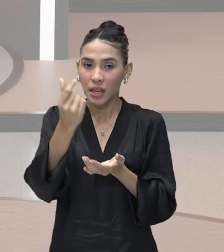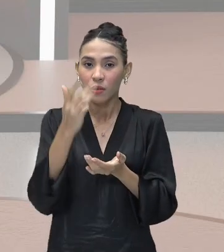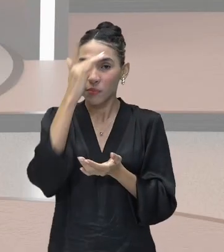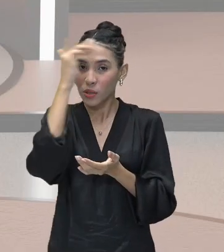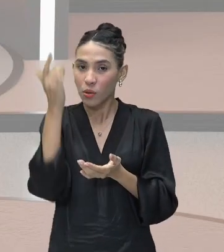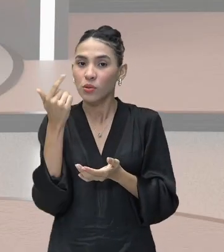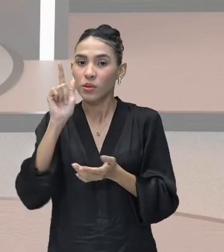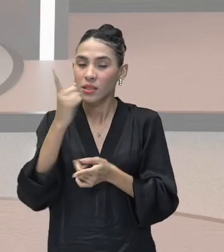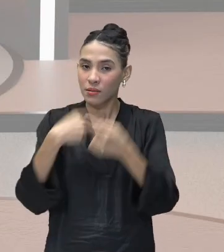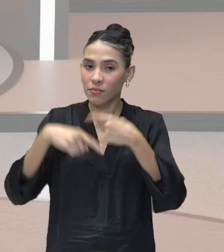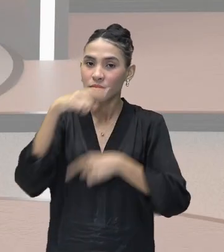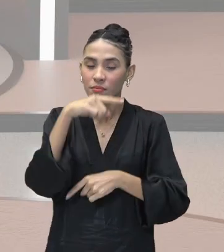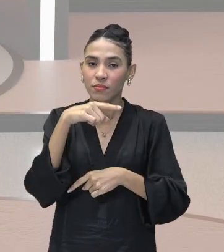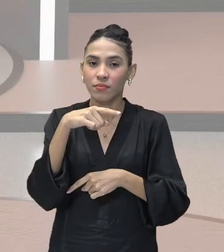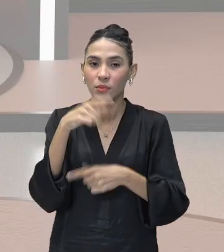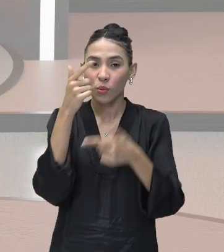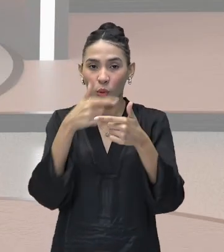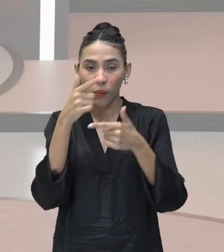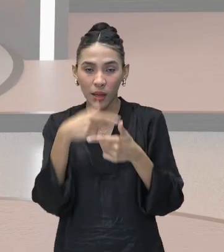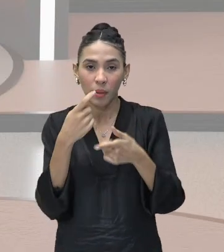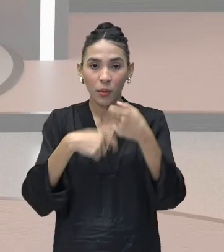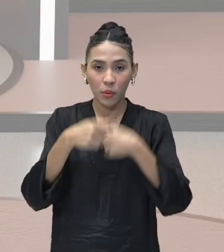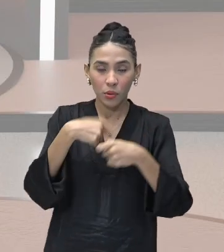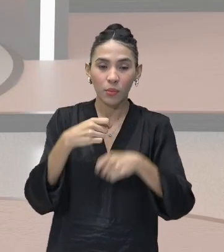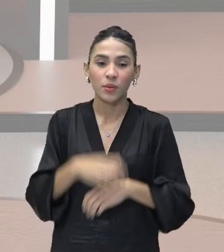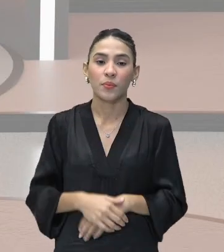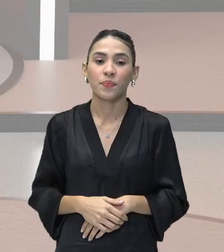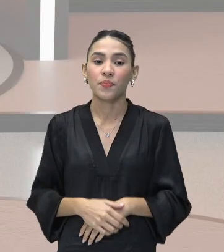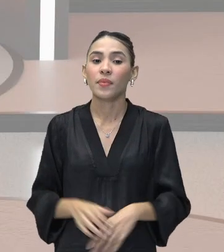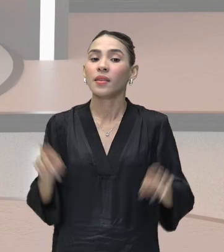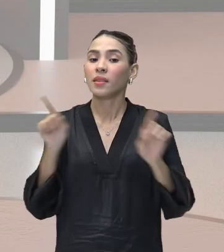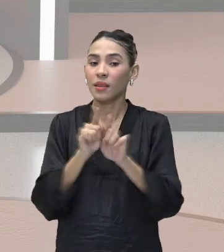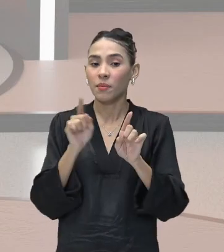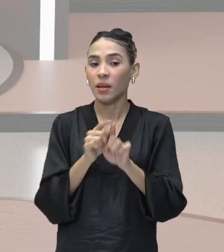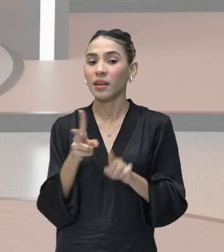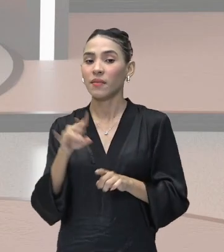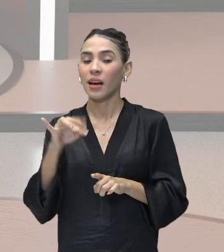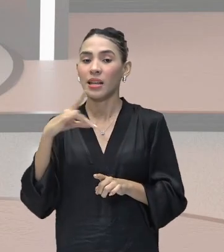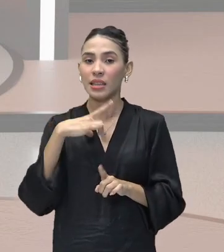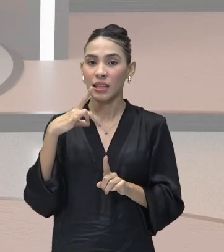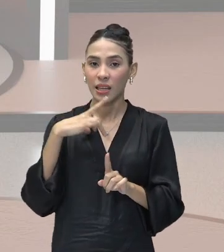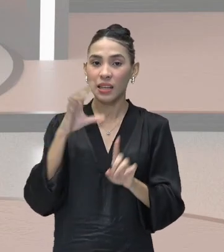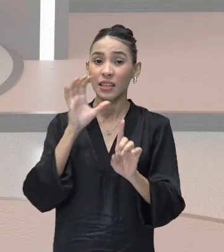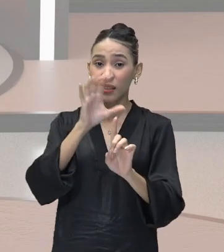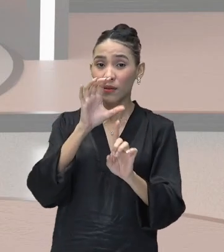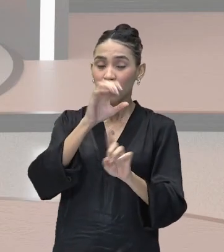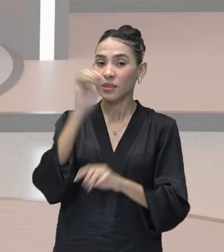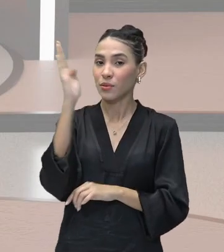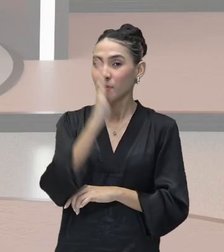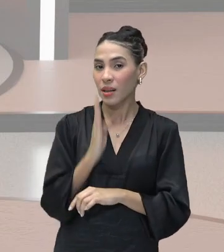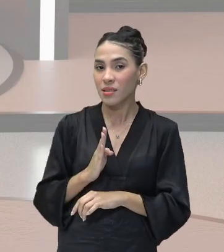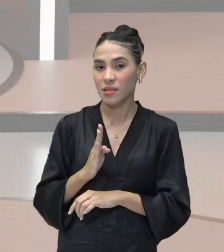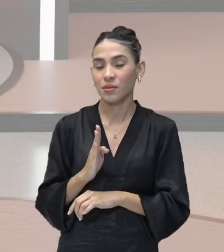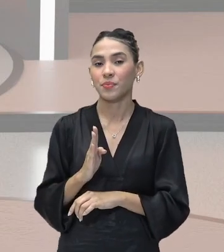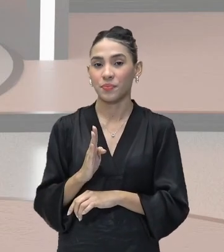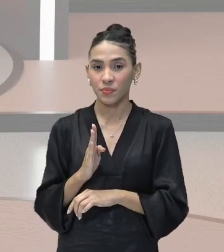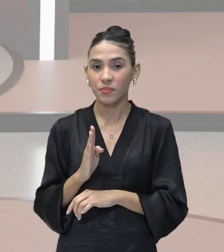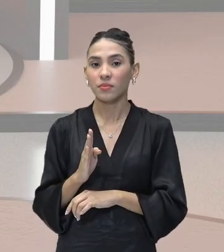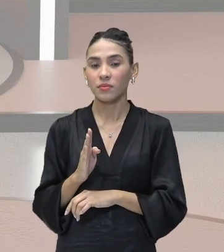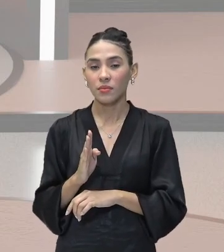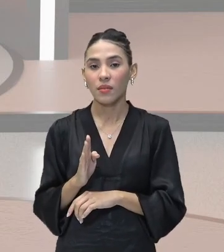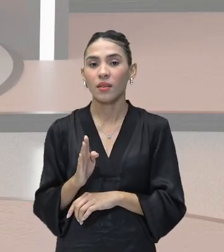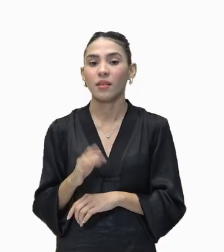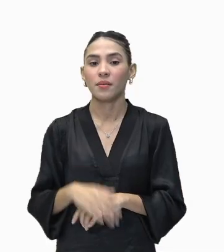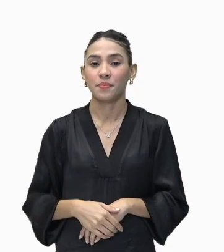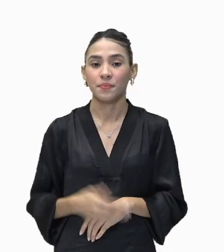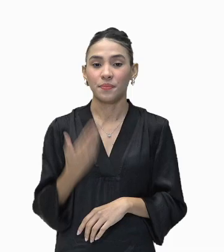da situação de crise. Ainda também vamos ter uma grande repercussão no Brasil por conta disso. Sim, vamos